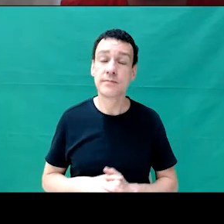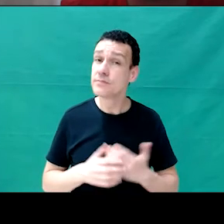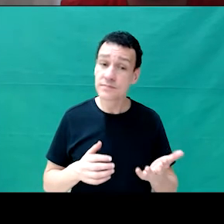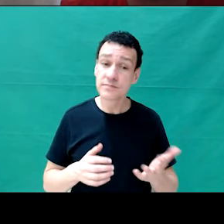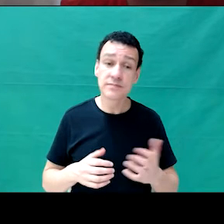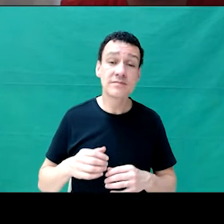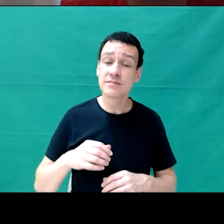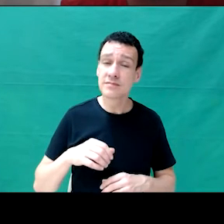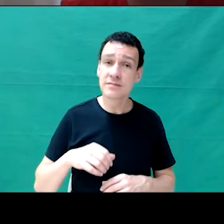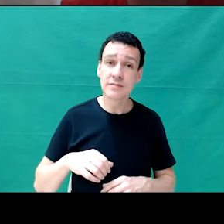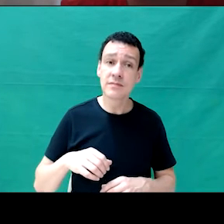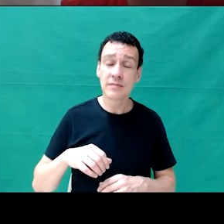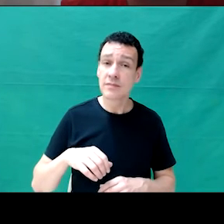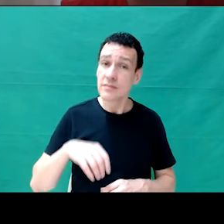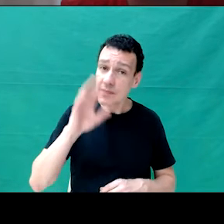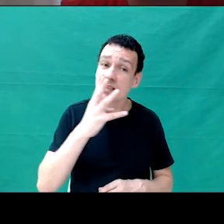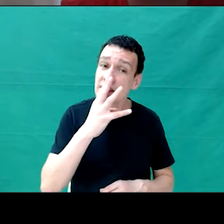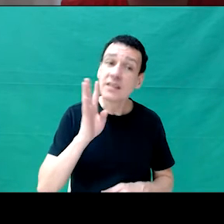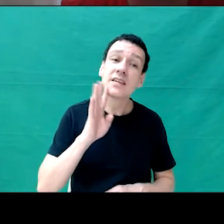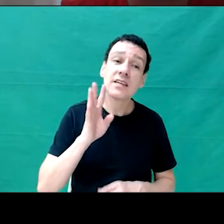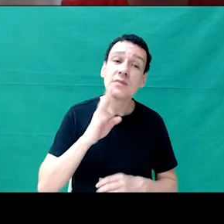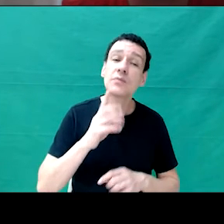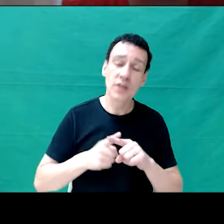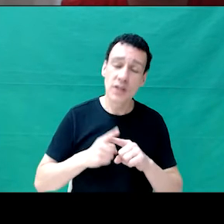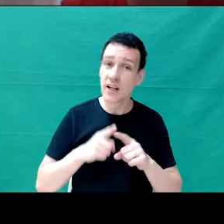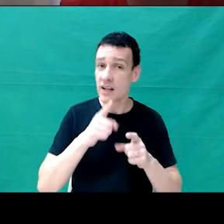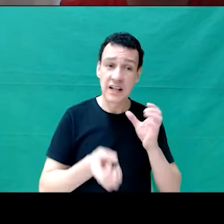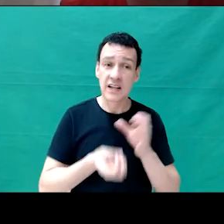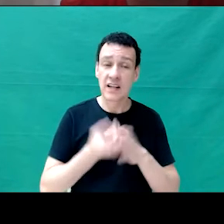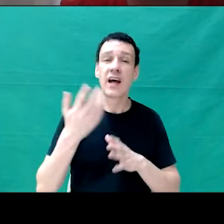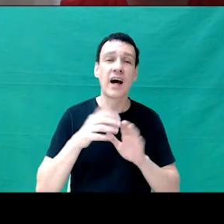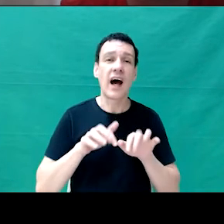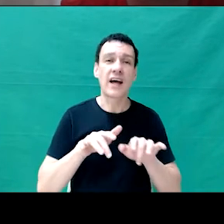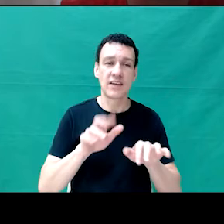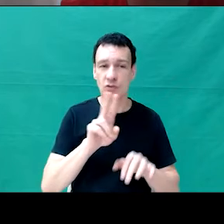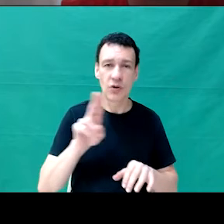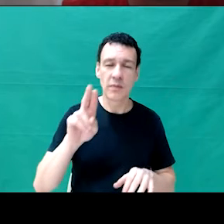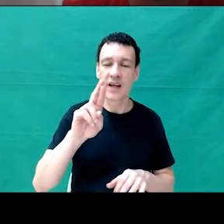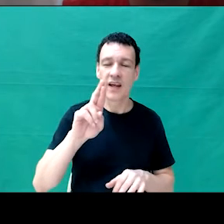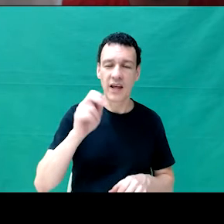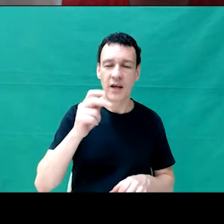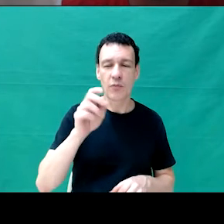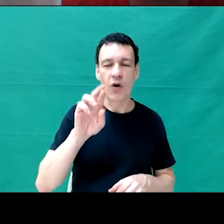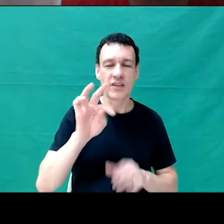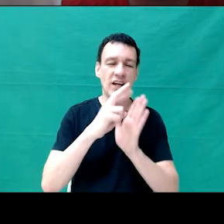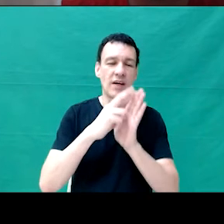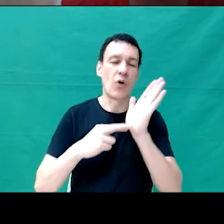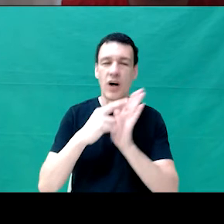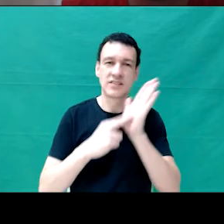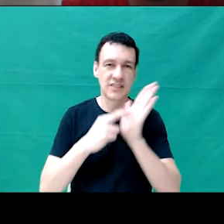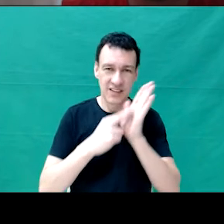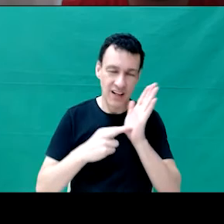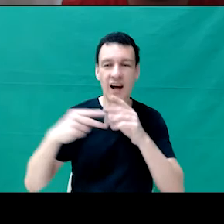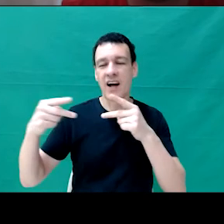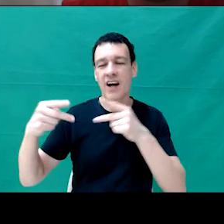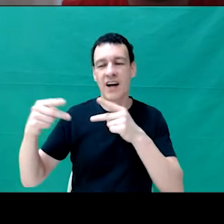pessoal, é que ele gera esse arquivo aqui, ó, um report.html, né?